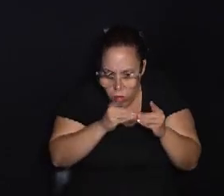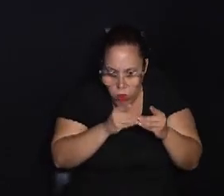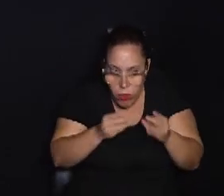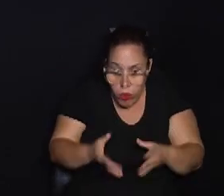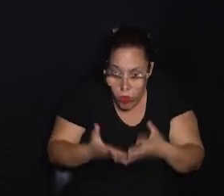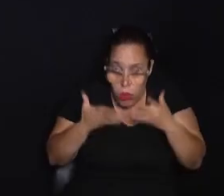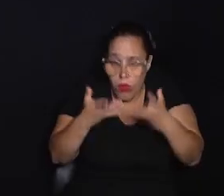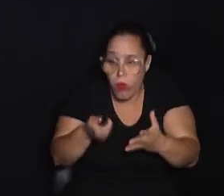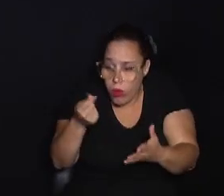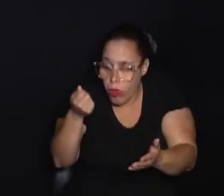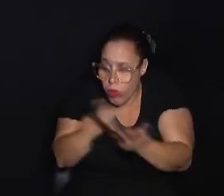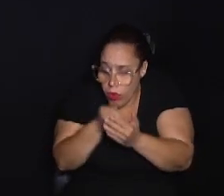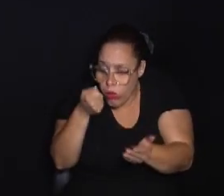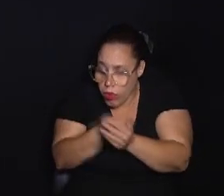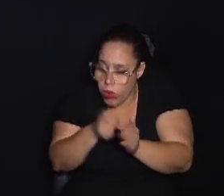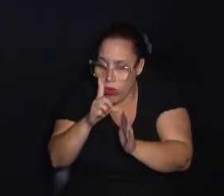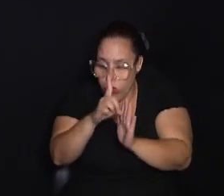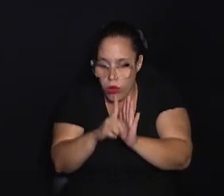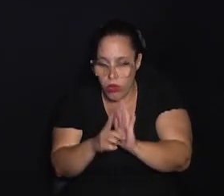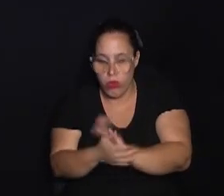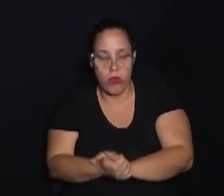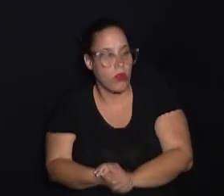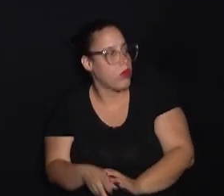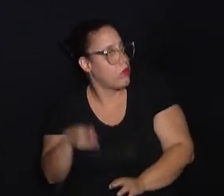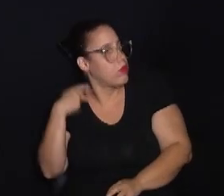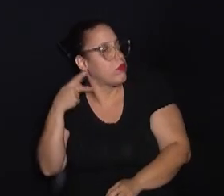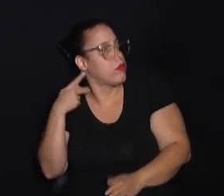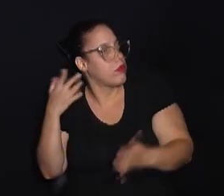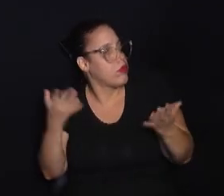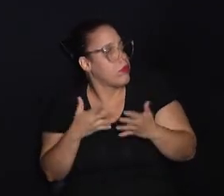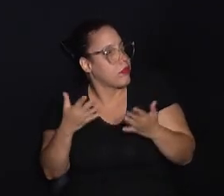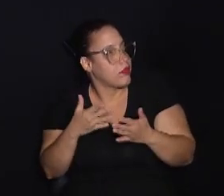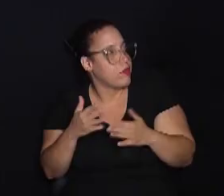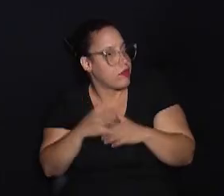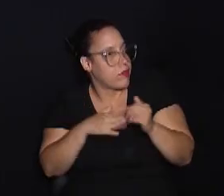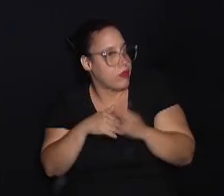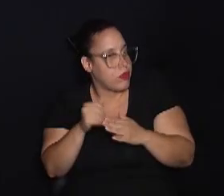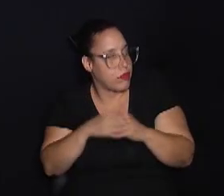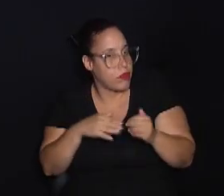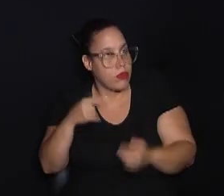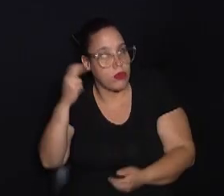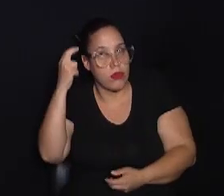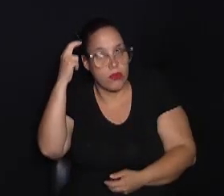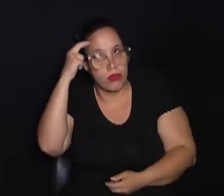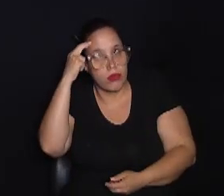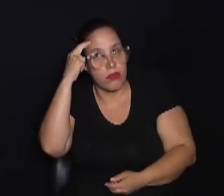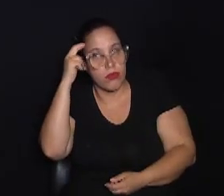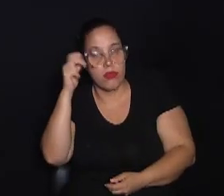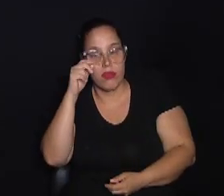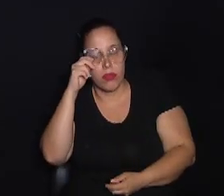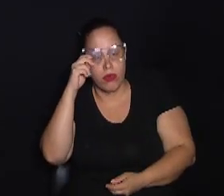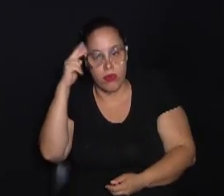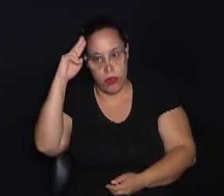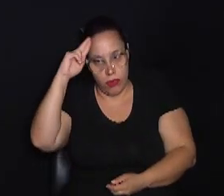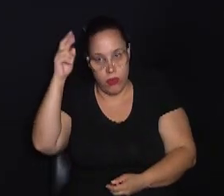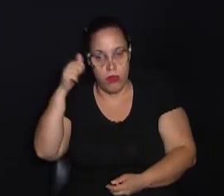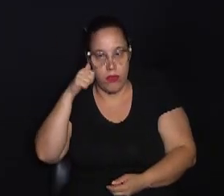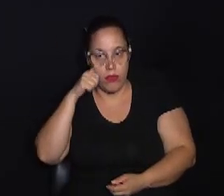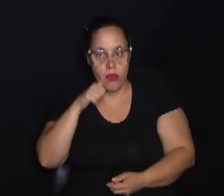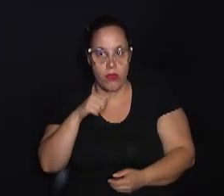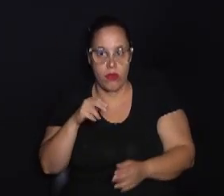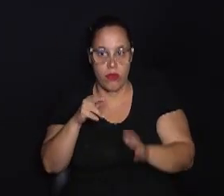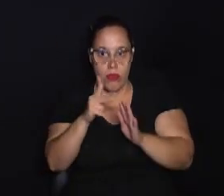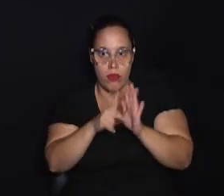o pagamento de todos os seus direitos. Vereadora, agora na área da cultura, né? A senhora protocolou o projeto